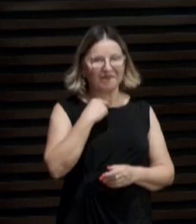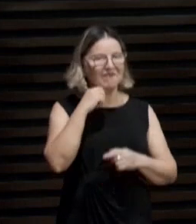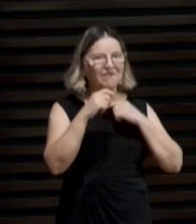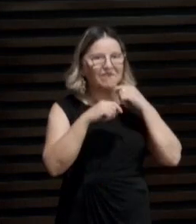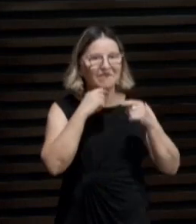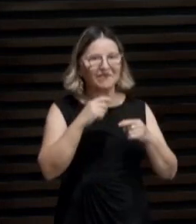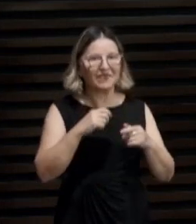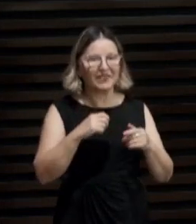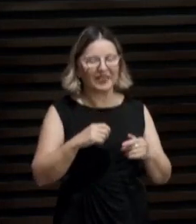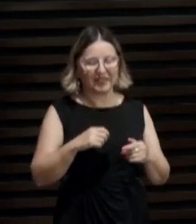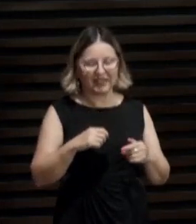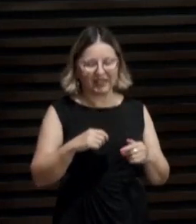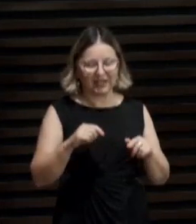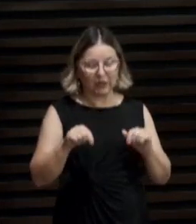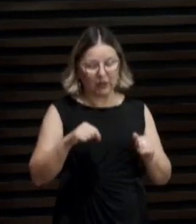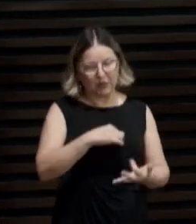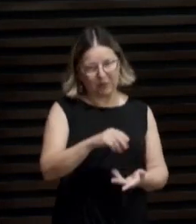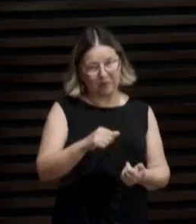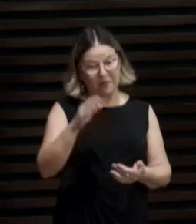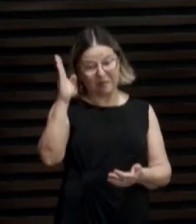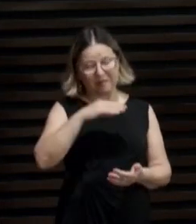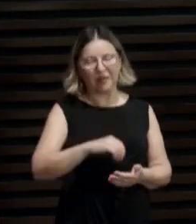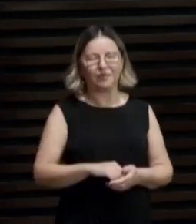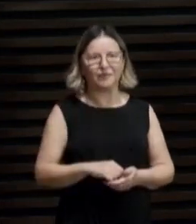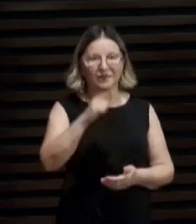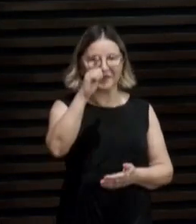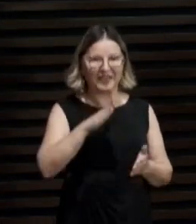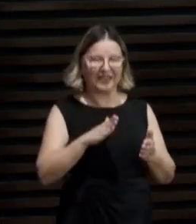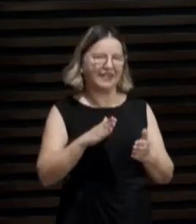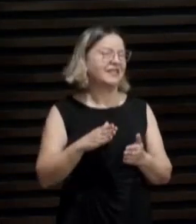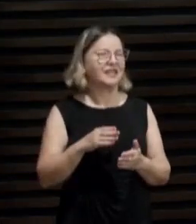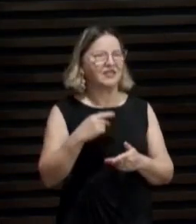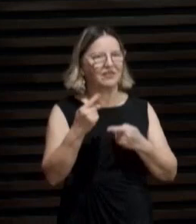é mau. Veja o que diz Gálatas 1, de 4 a 5.